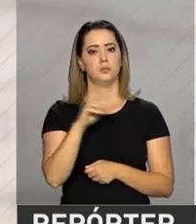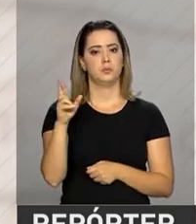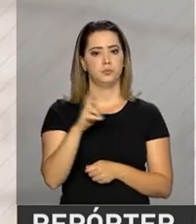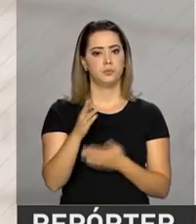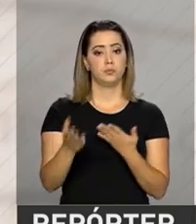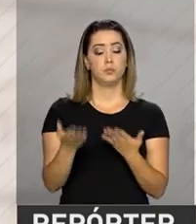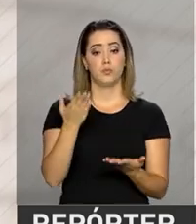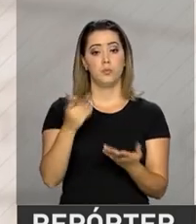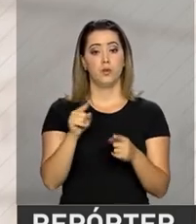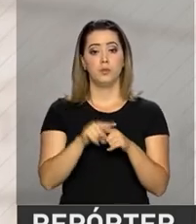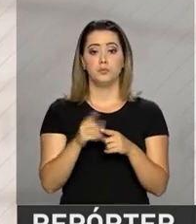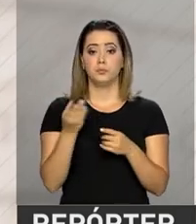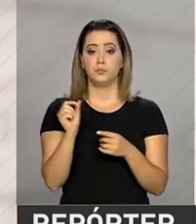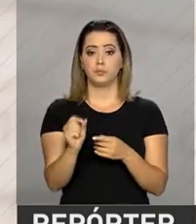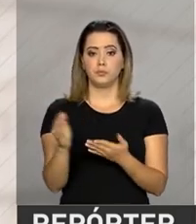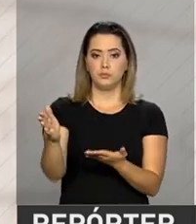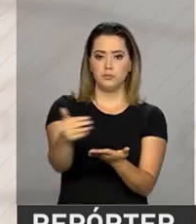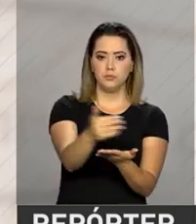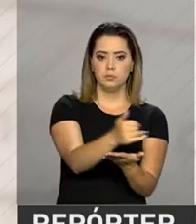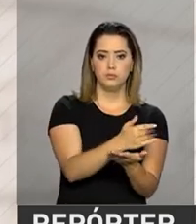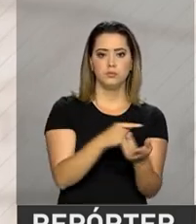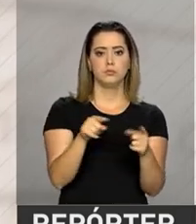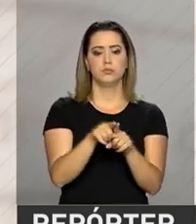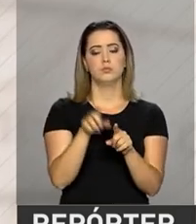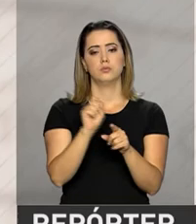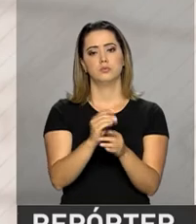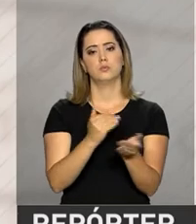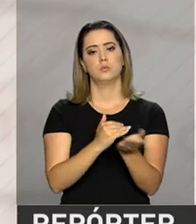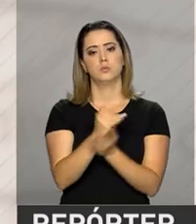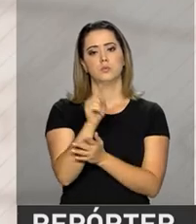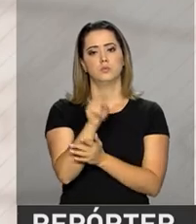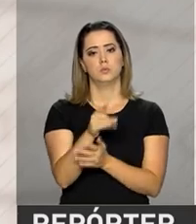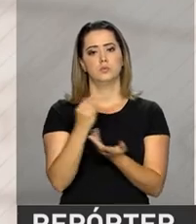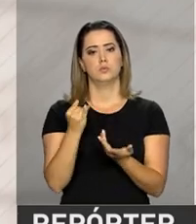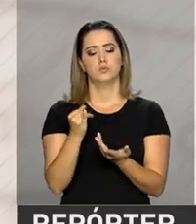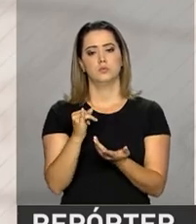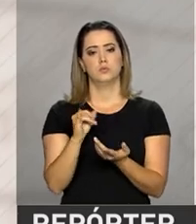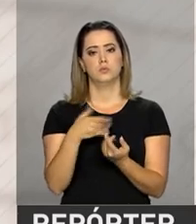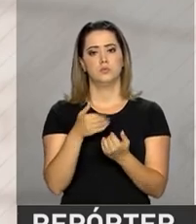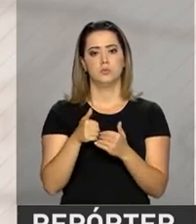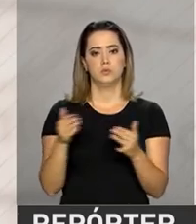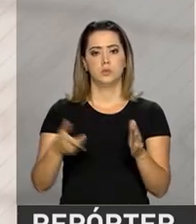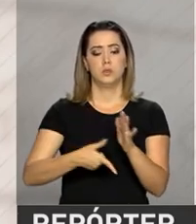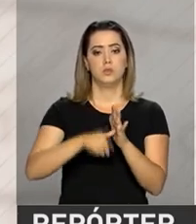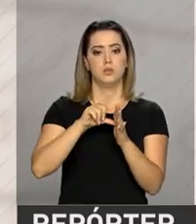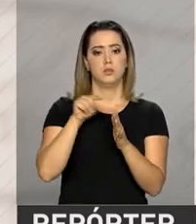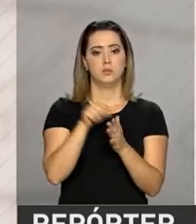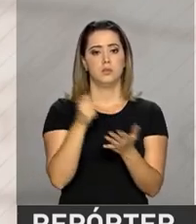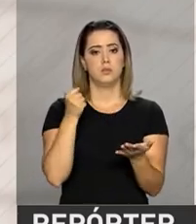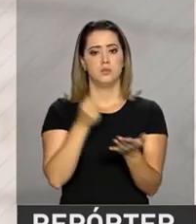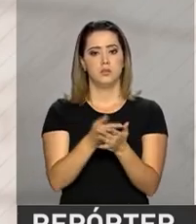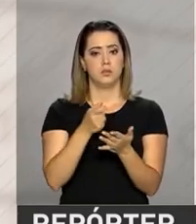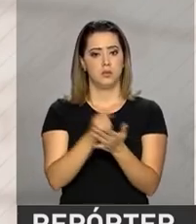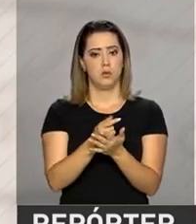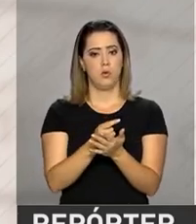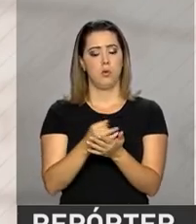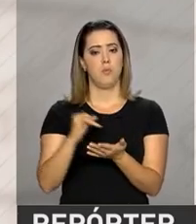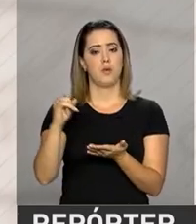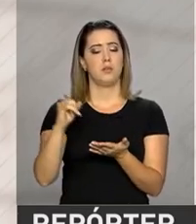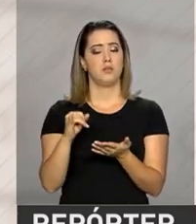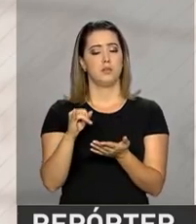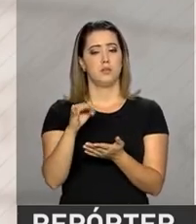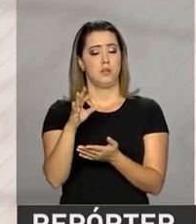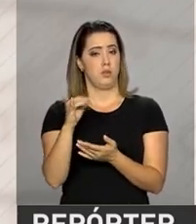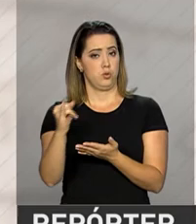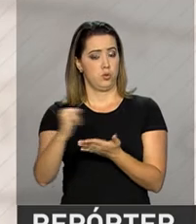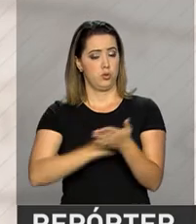reais do lado da arrecadação iniciativas como a antecipação da cobrança de tributos de fundos